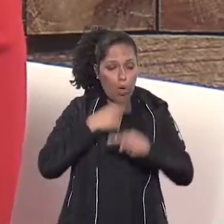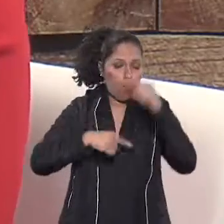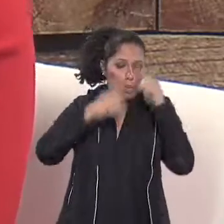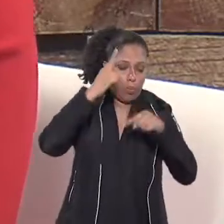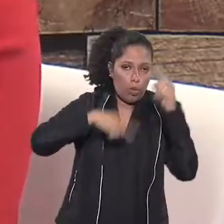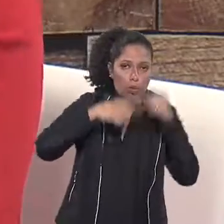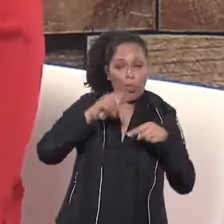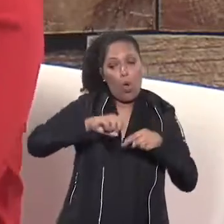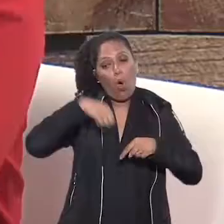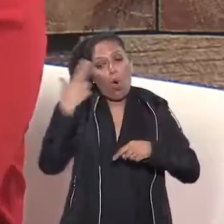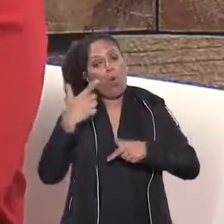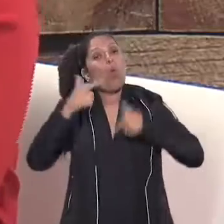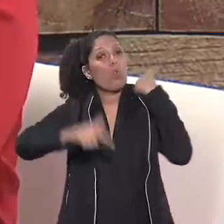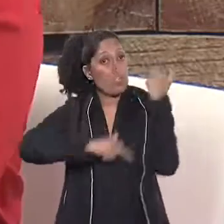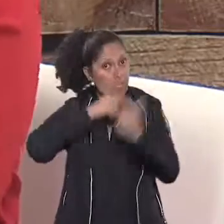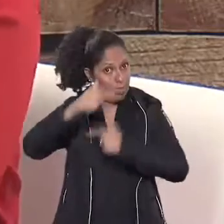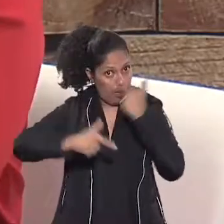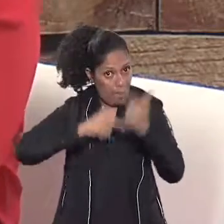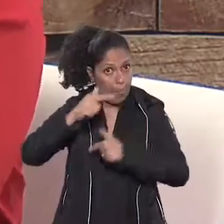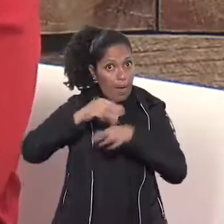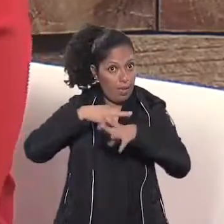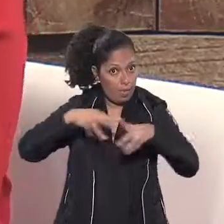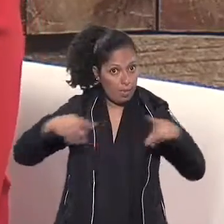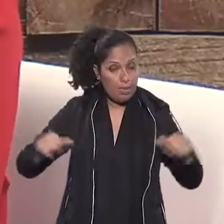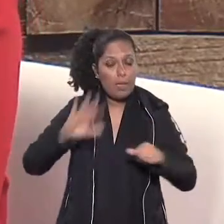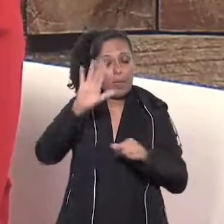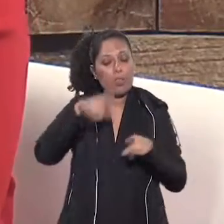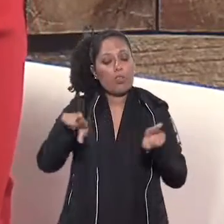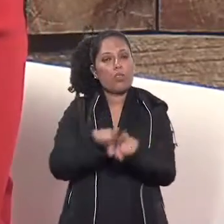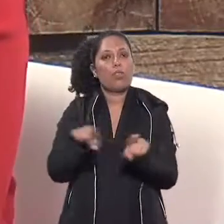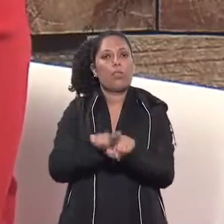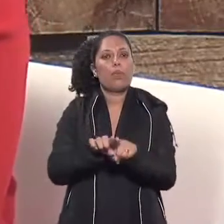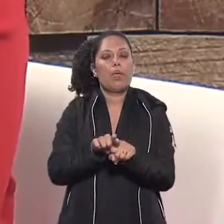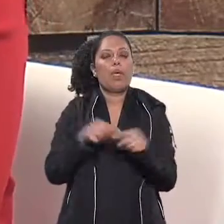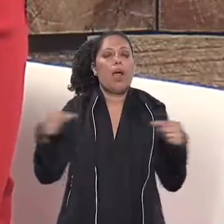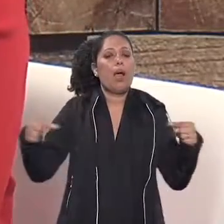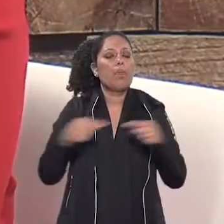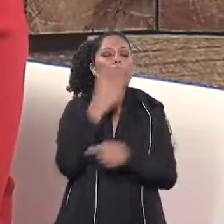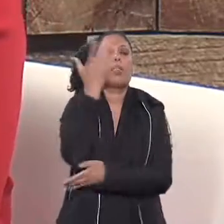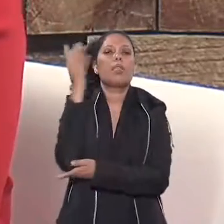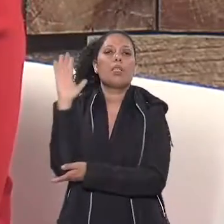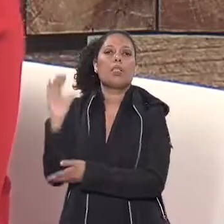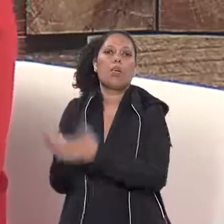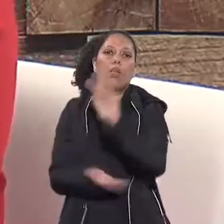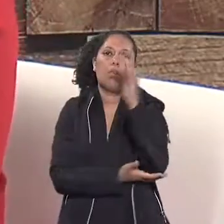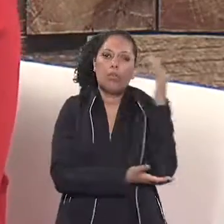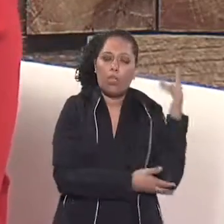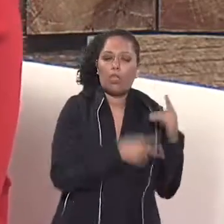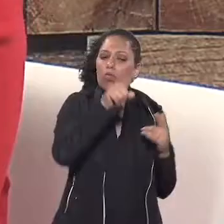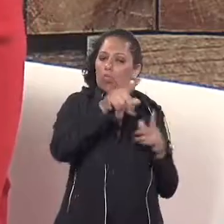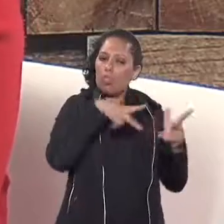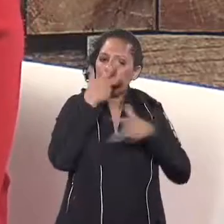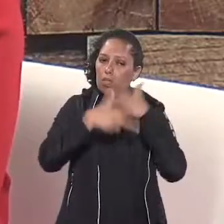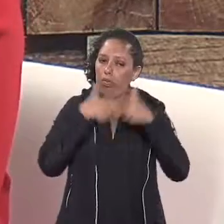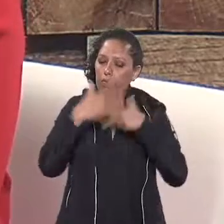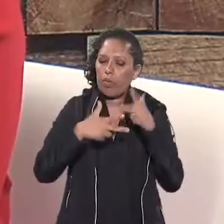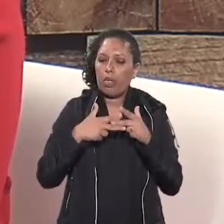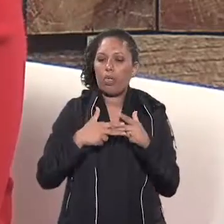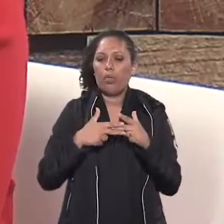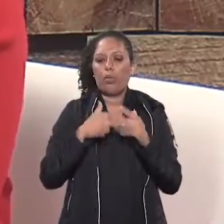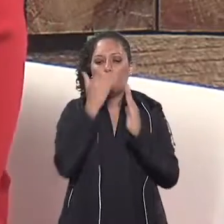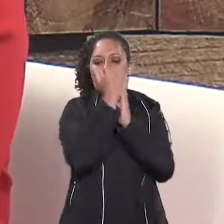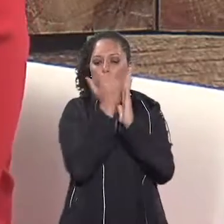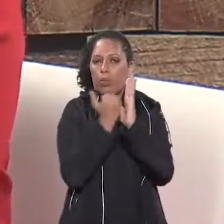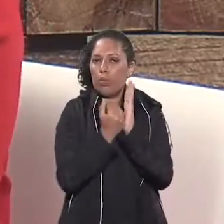esses produtos ou que trabalham, né, diretamente na terra, mas também com a questão ambiental, né? Você disse que isso não é